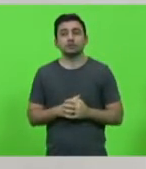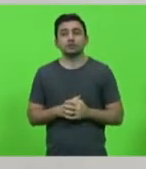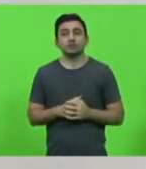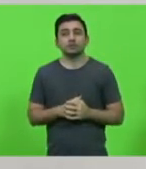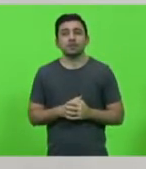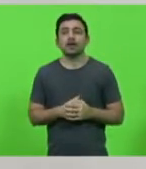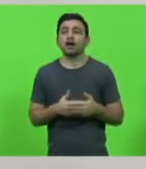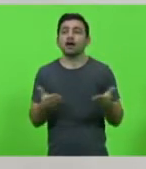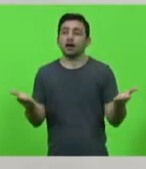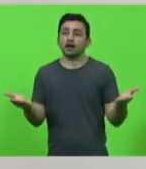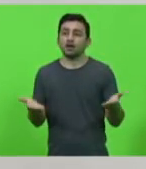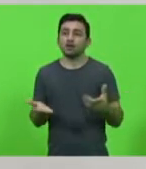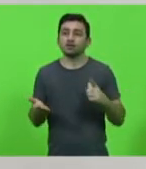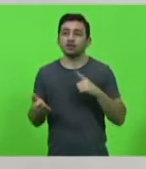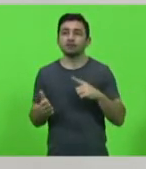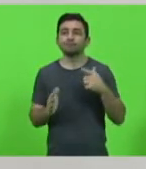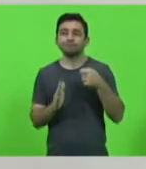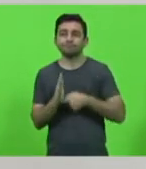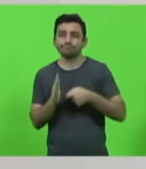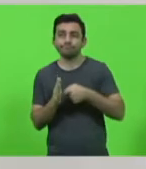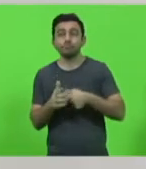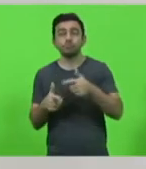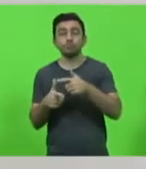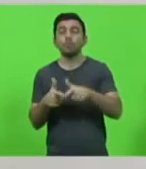E agora nós estamos confrontando um novo problema.